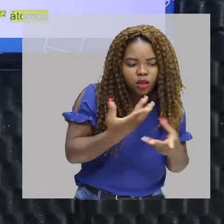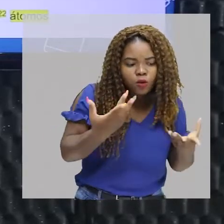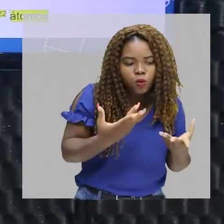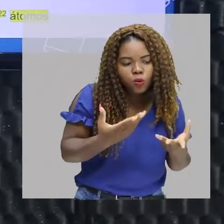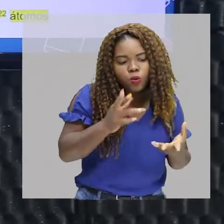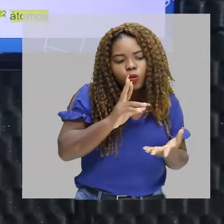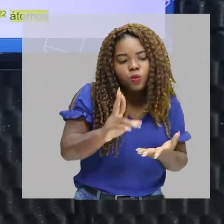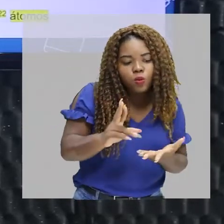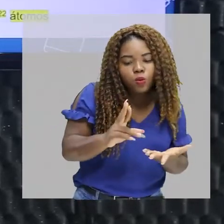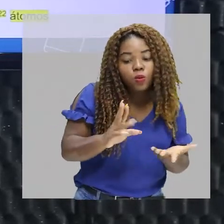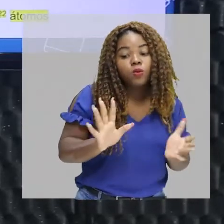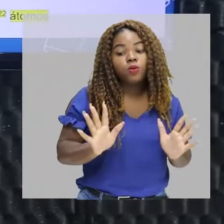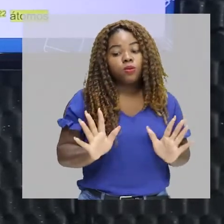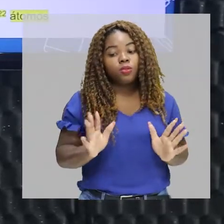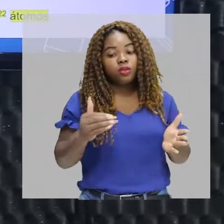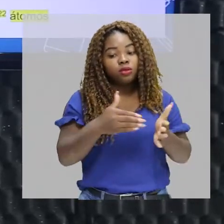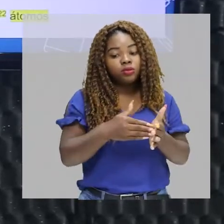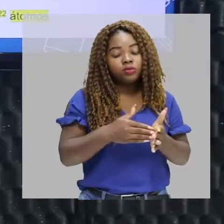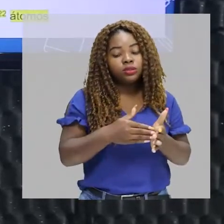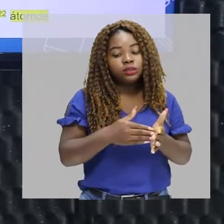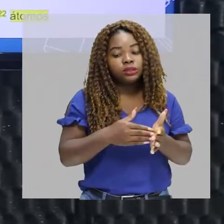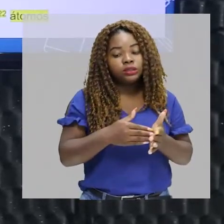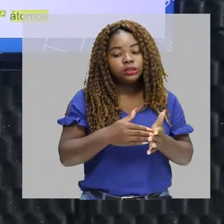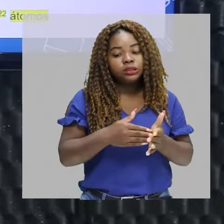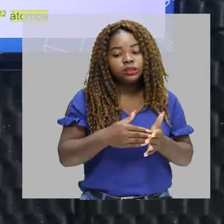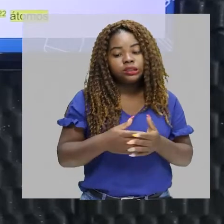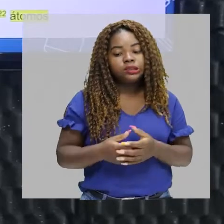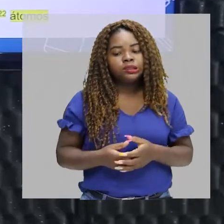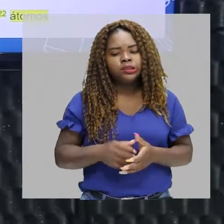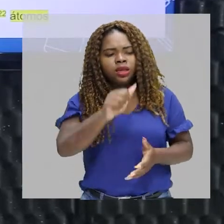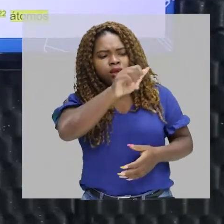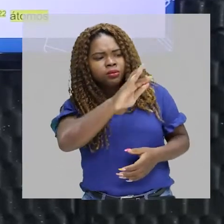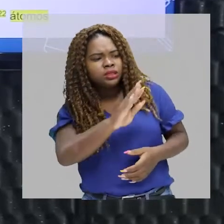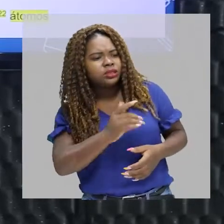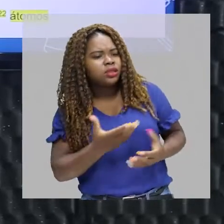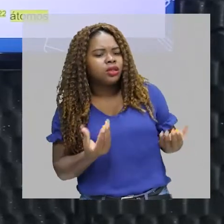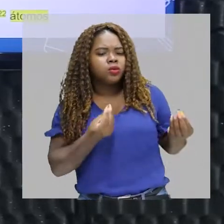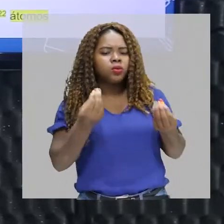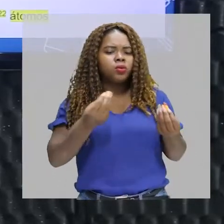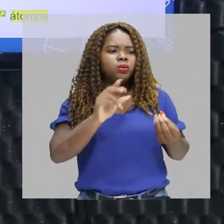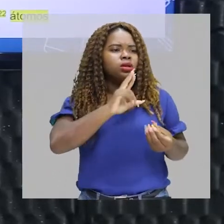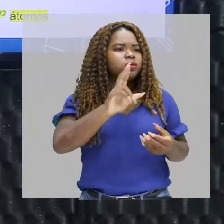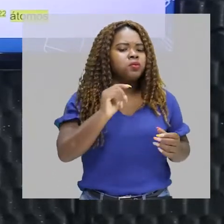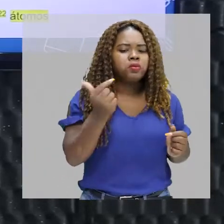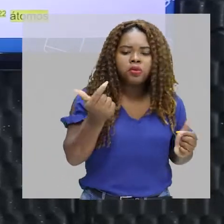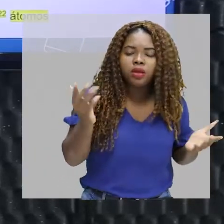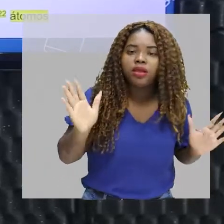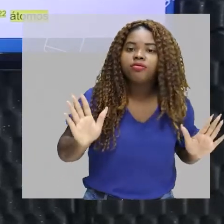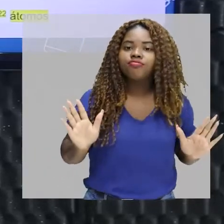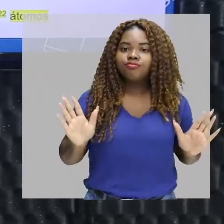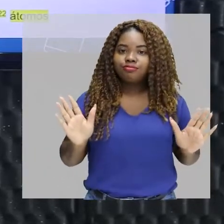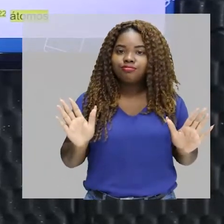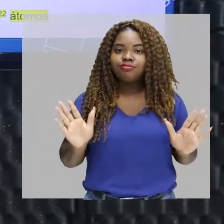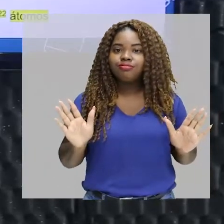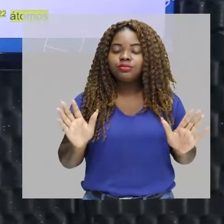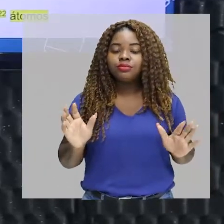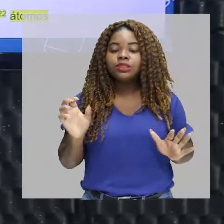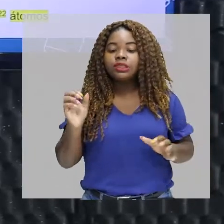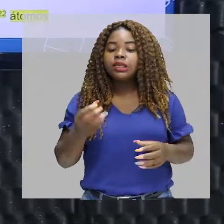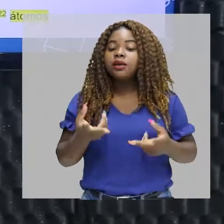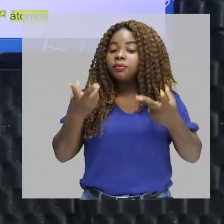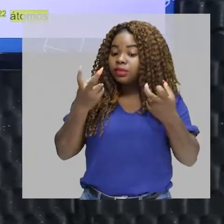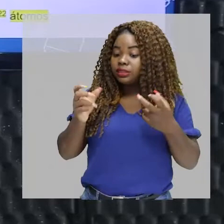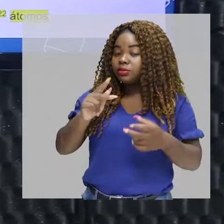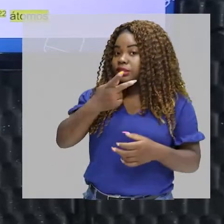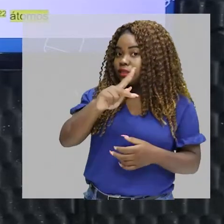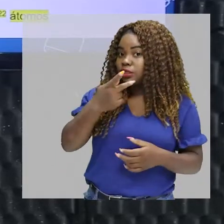chegou ao resultado final e aparentemente não tem resposta. Veja se esse teu